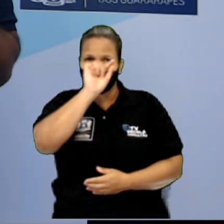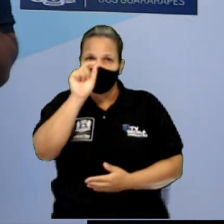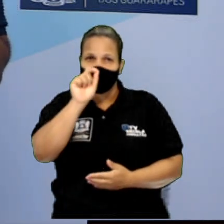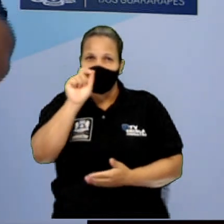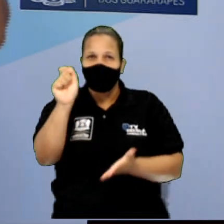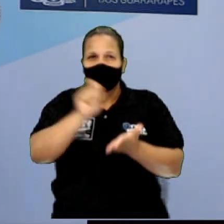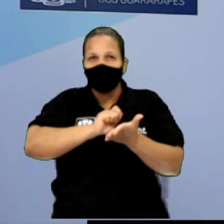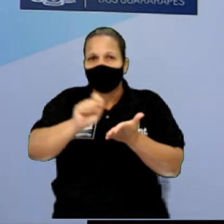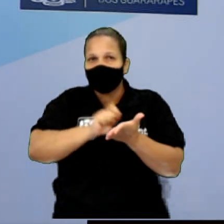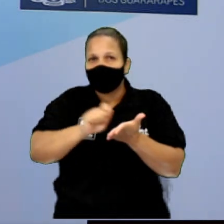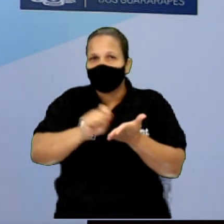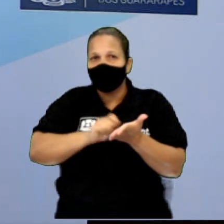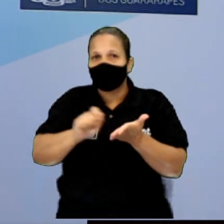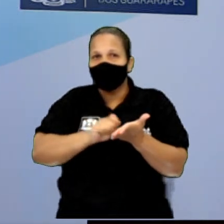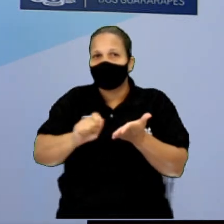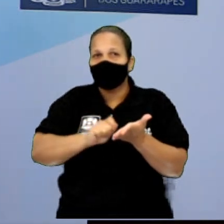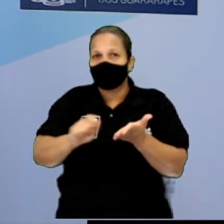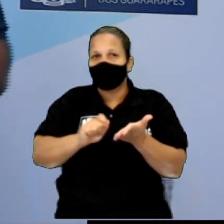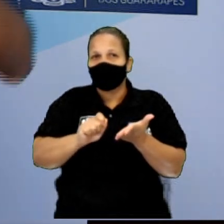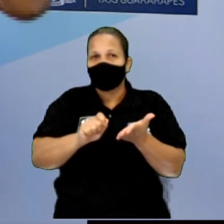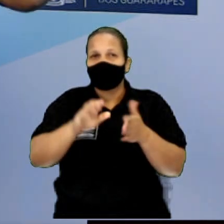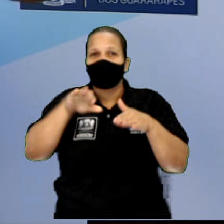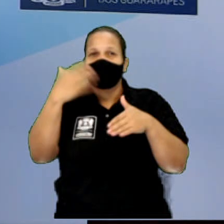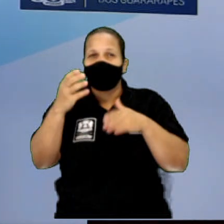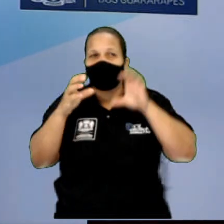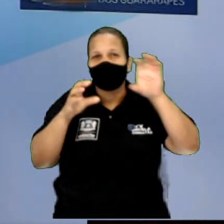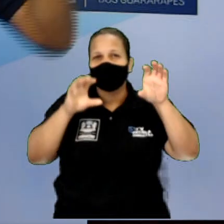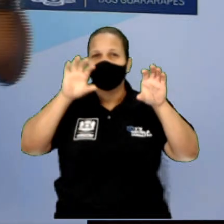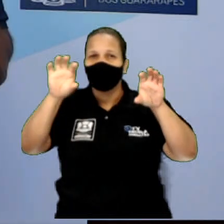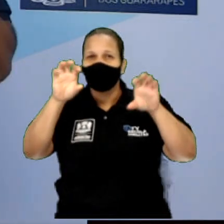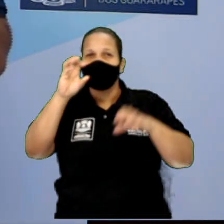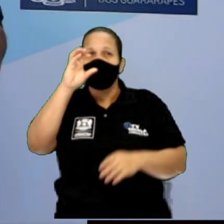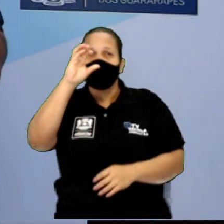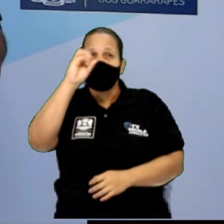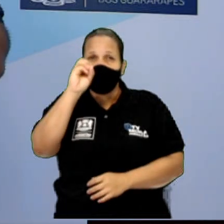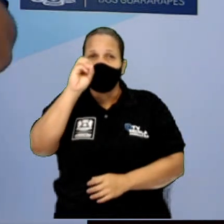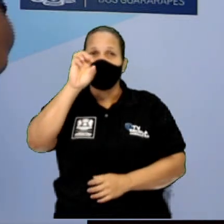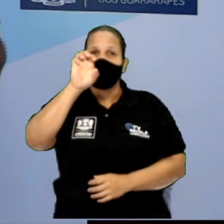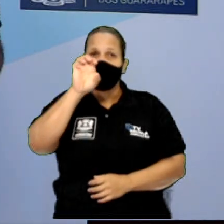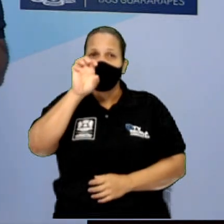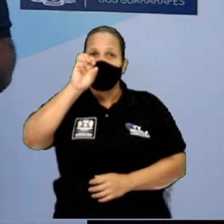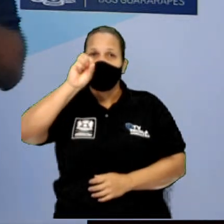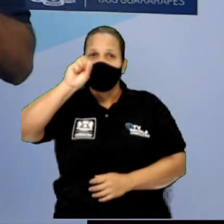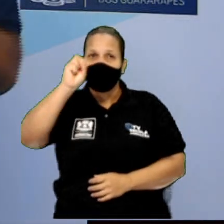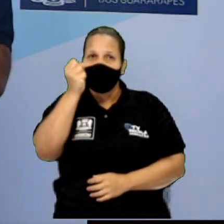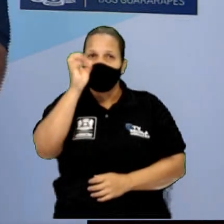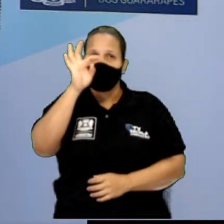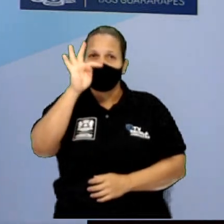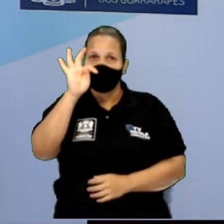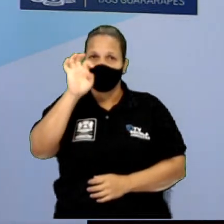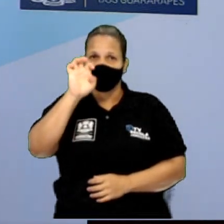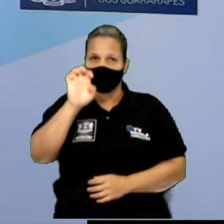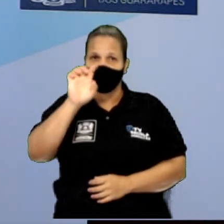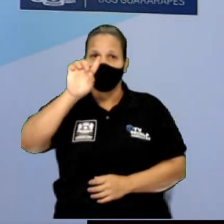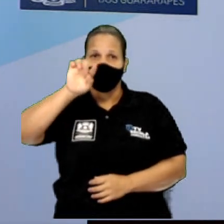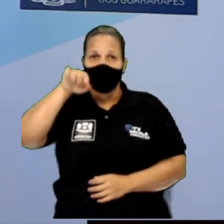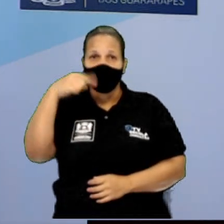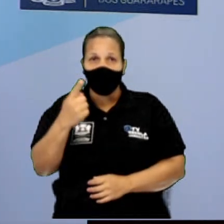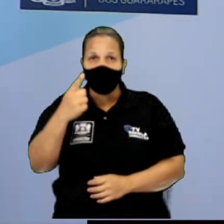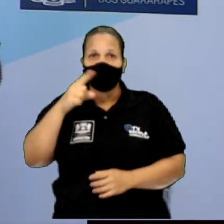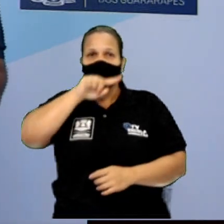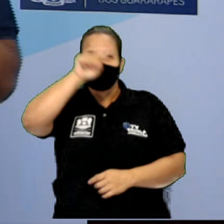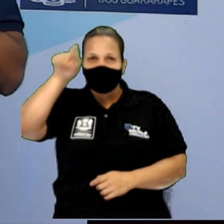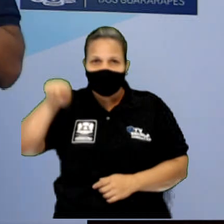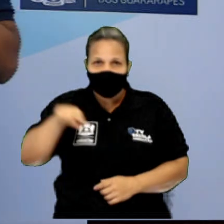o lado oeste, tá? Você vai dividir, vai fazer um círculo, dividir ao meio e pintar o lado oeste. No segundo círculo, você divide